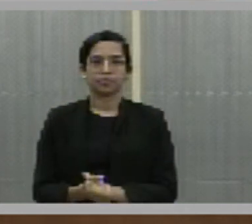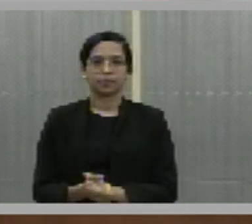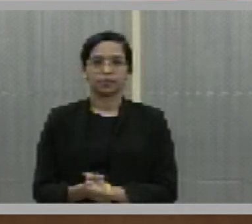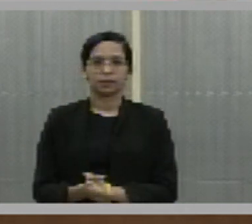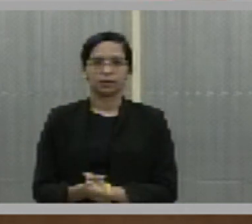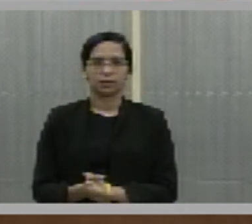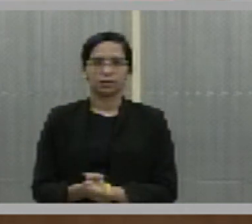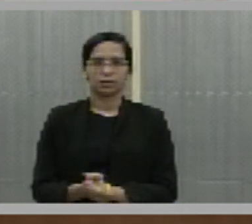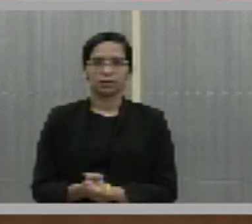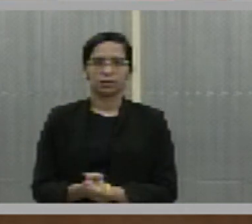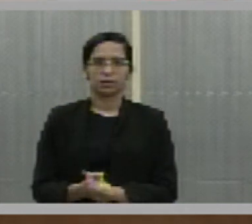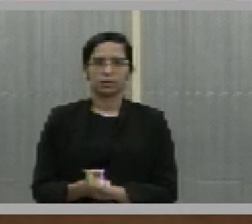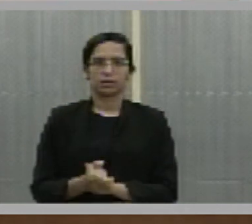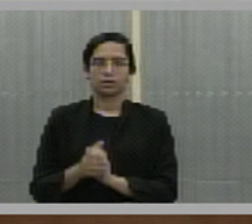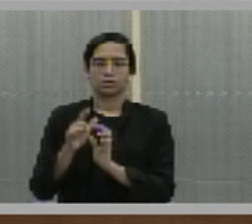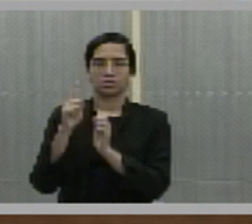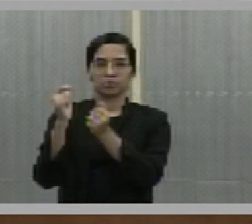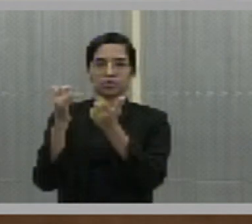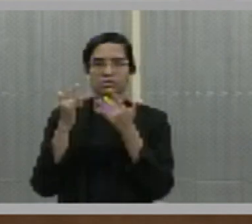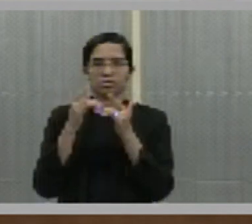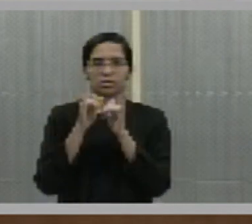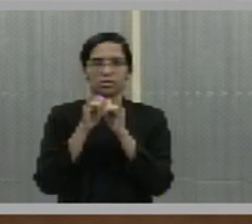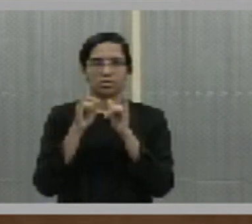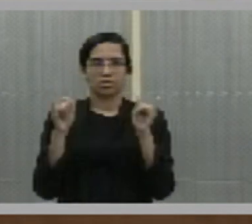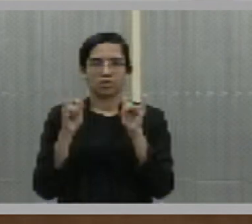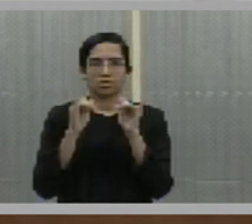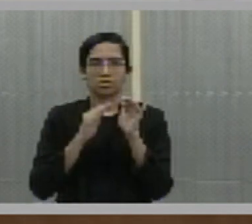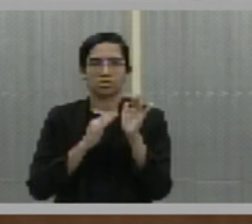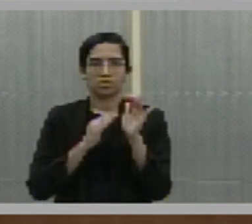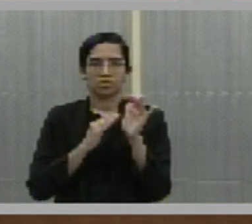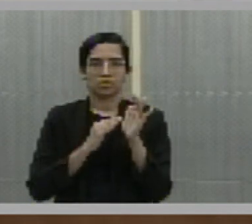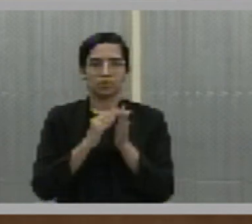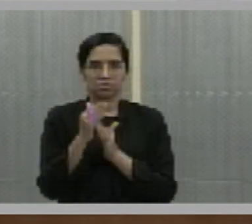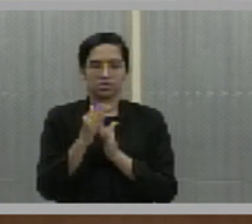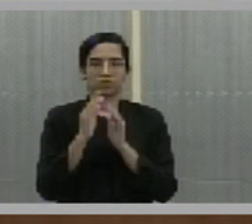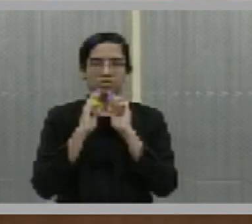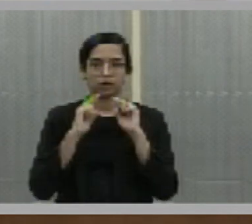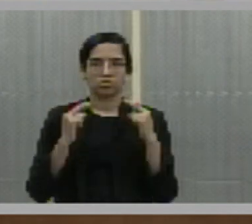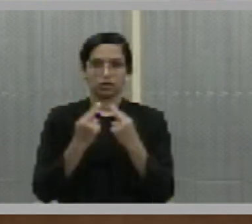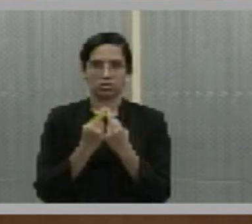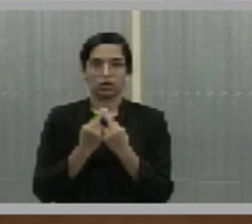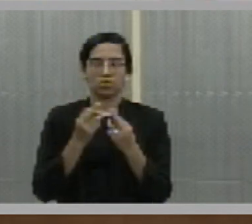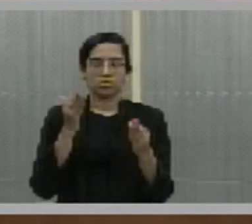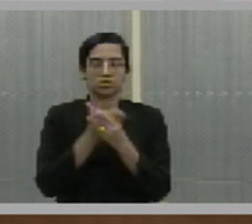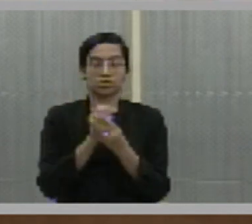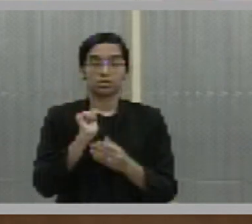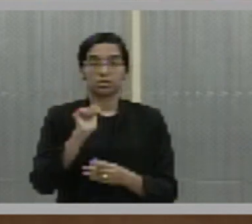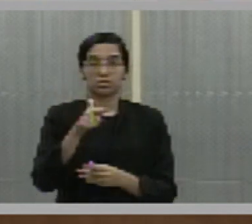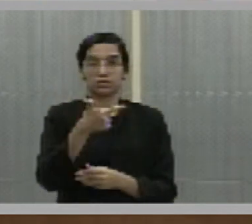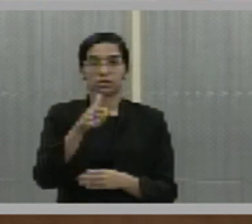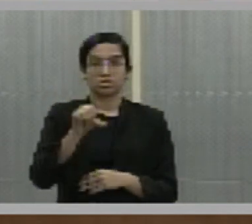Senhor... Sob a proteção de Deus, declaro aberta a sessão. Processo AL